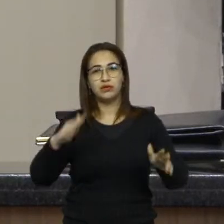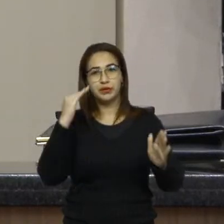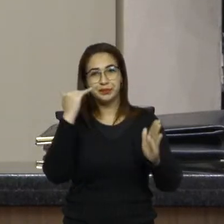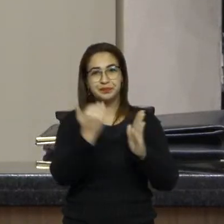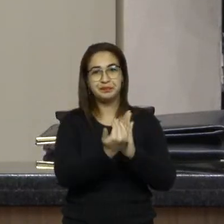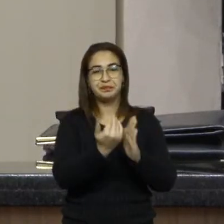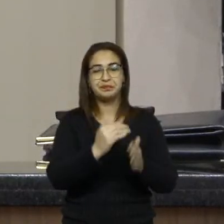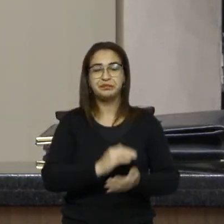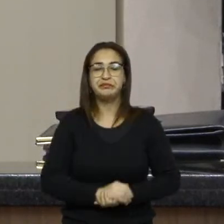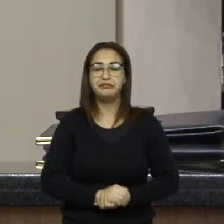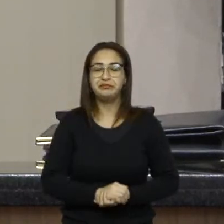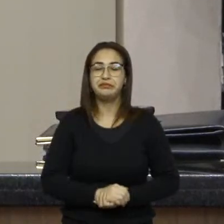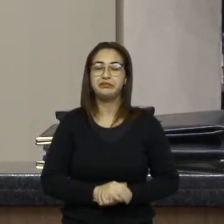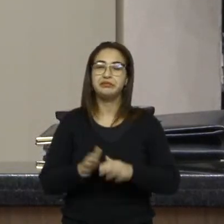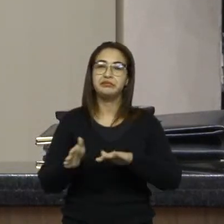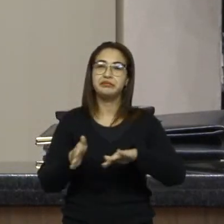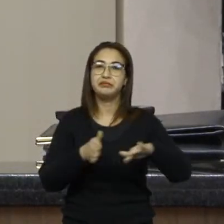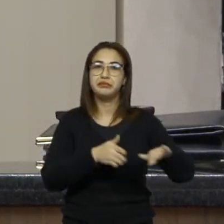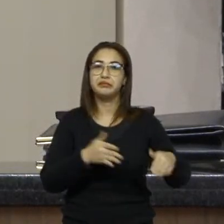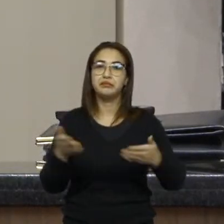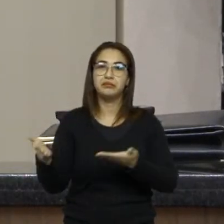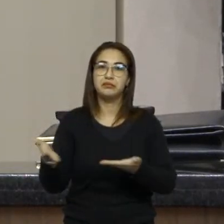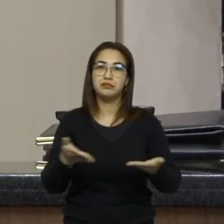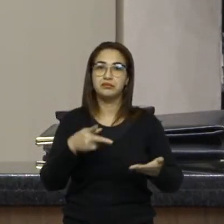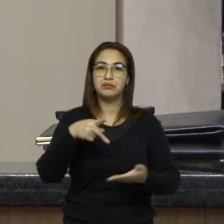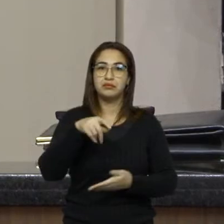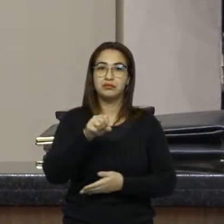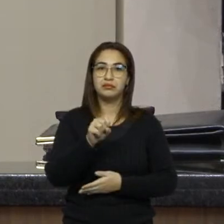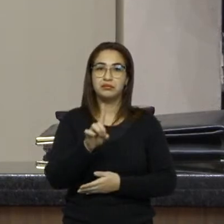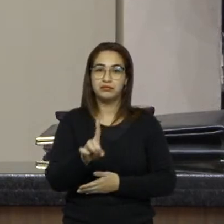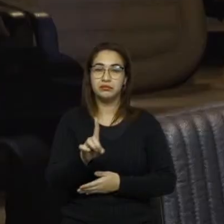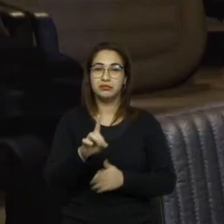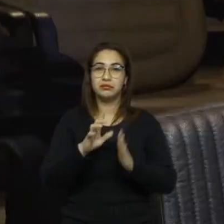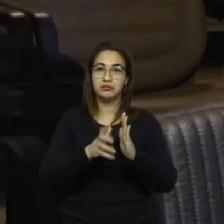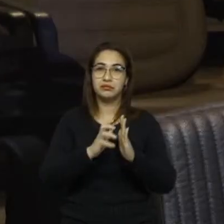é PSD, deputado Milton Obos,